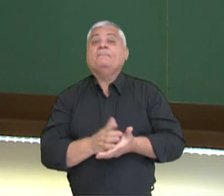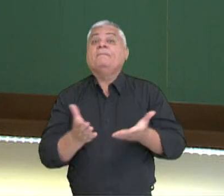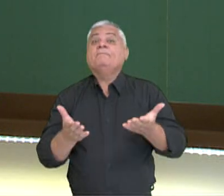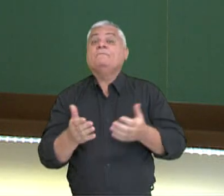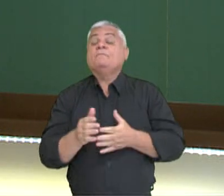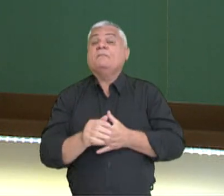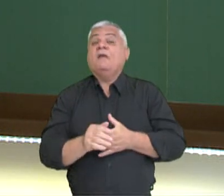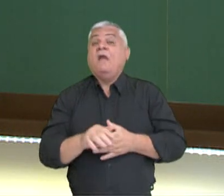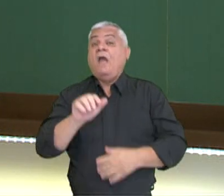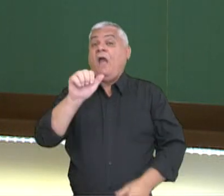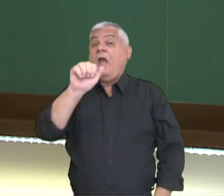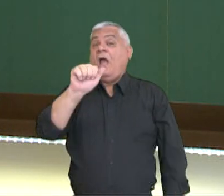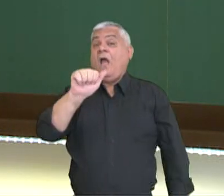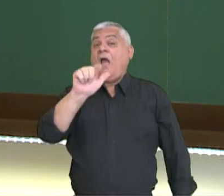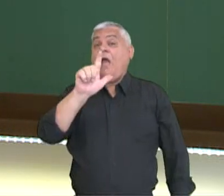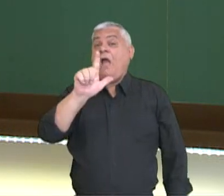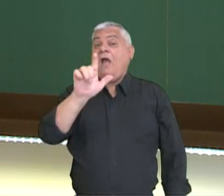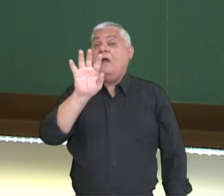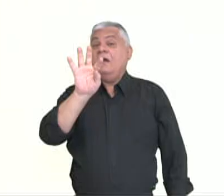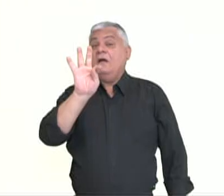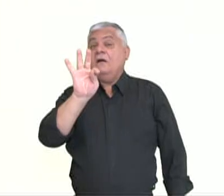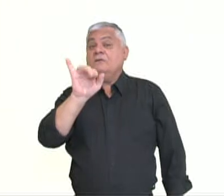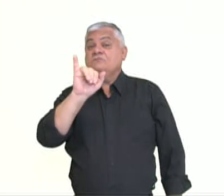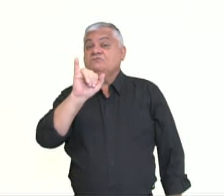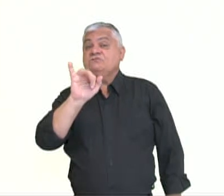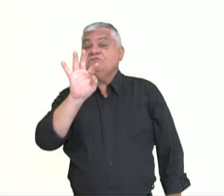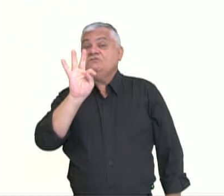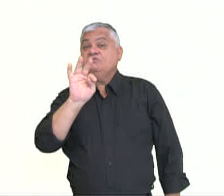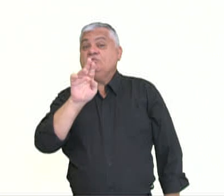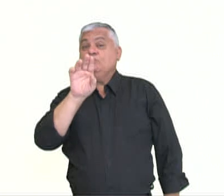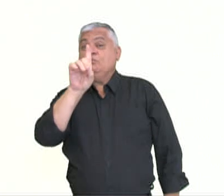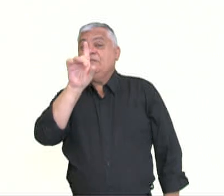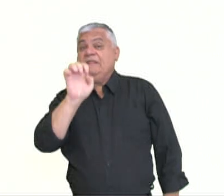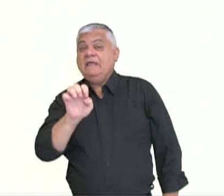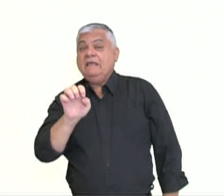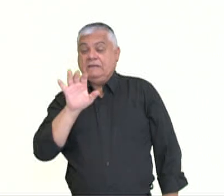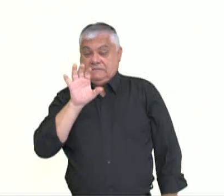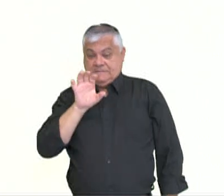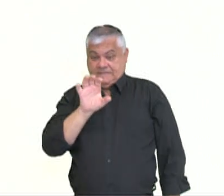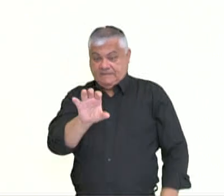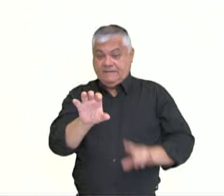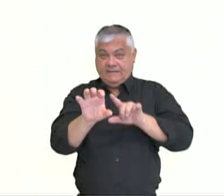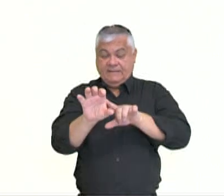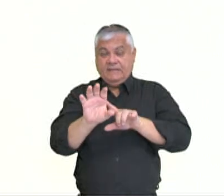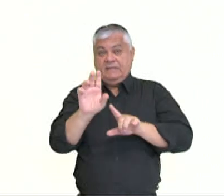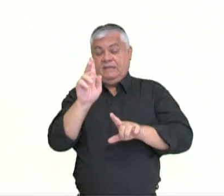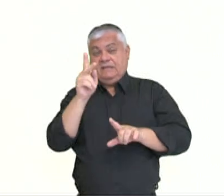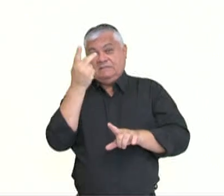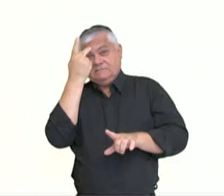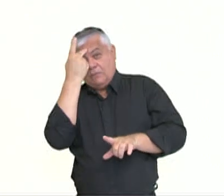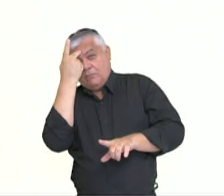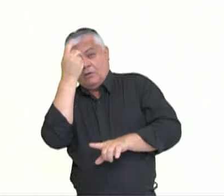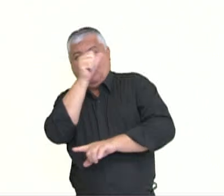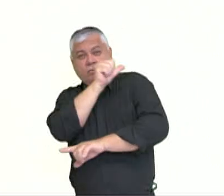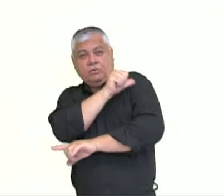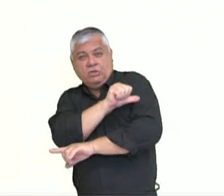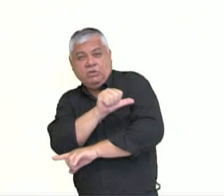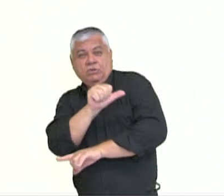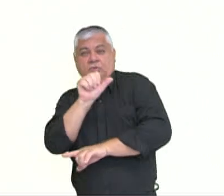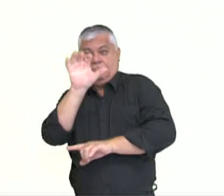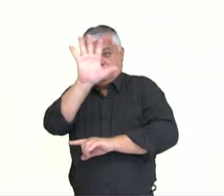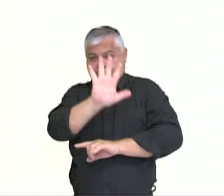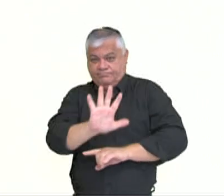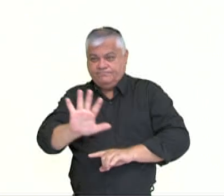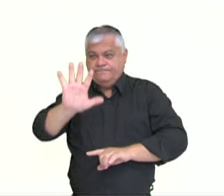tropical de altitude, acontece em algumas áreas do sudeste do Brasil, principalmente ali, com altitudes mais